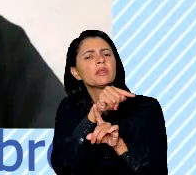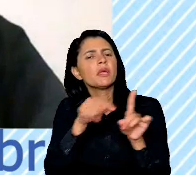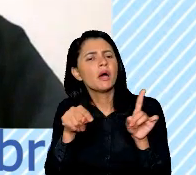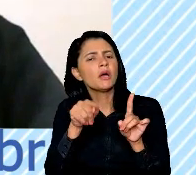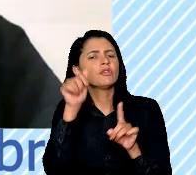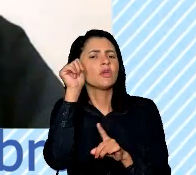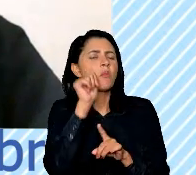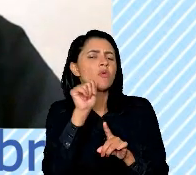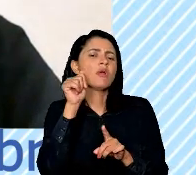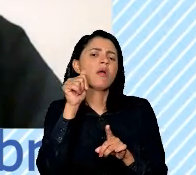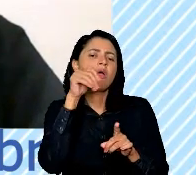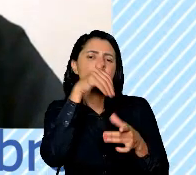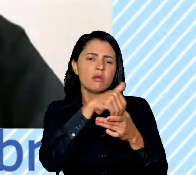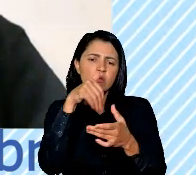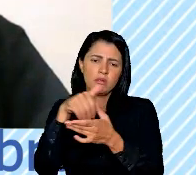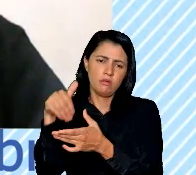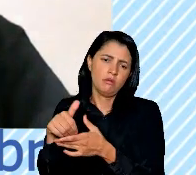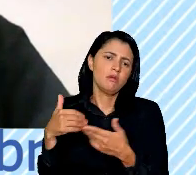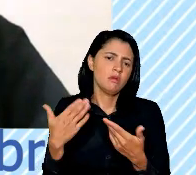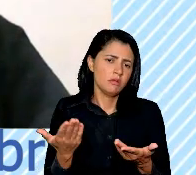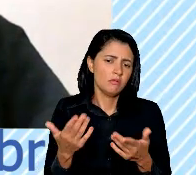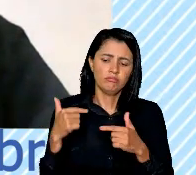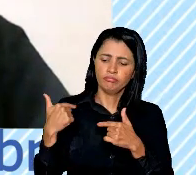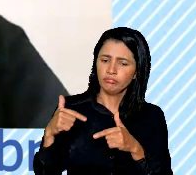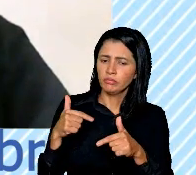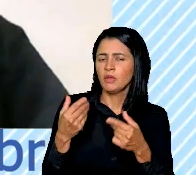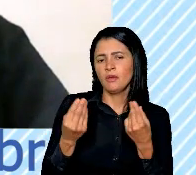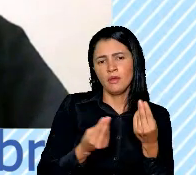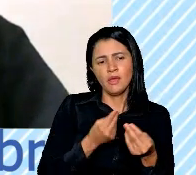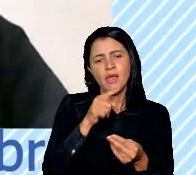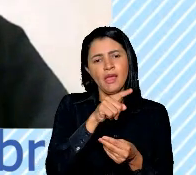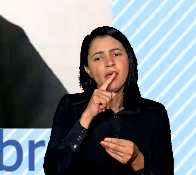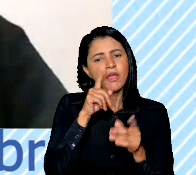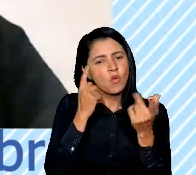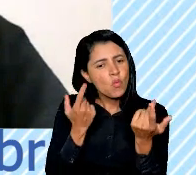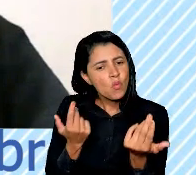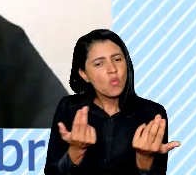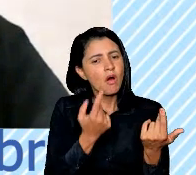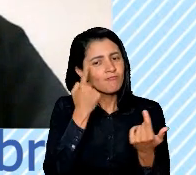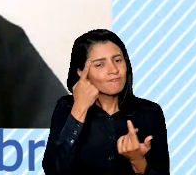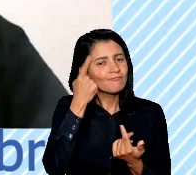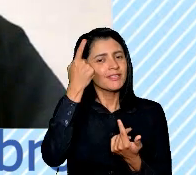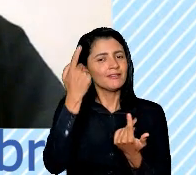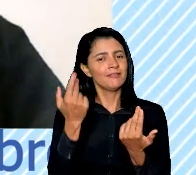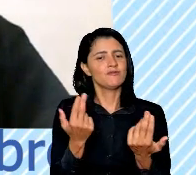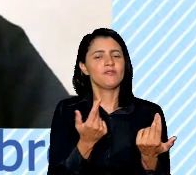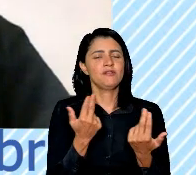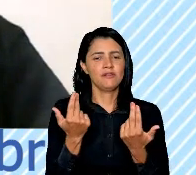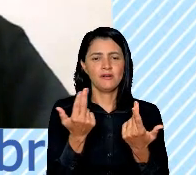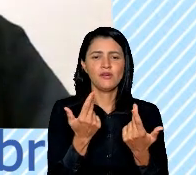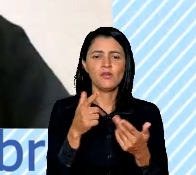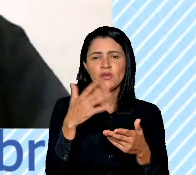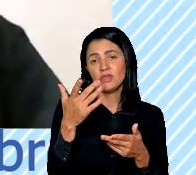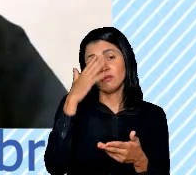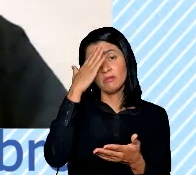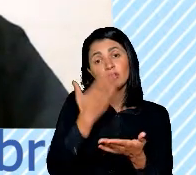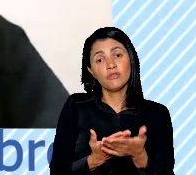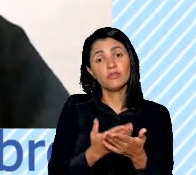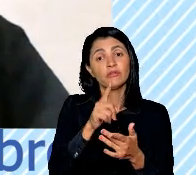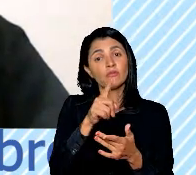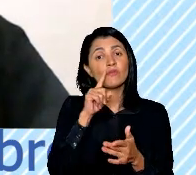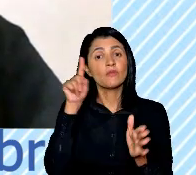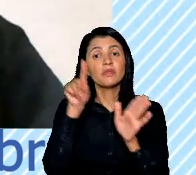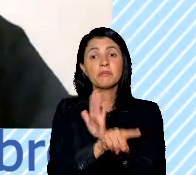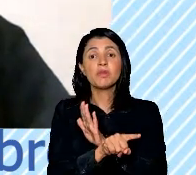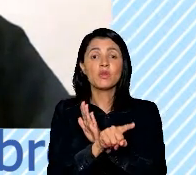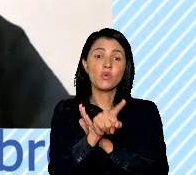mulheres eleitas. Então, trabalhando essa mesma ideia. E aí, eu acredito que com essa